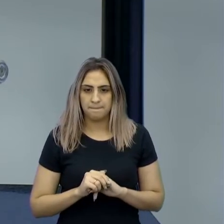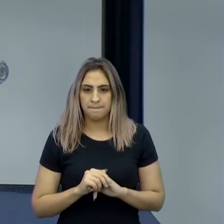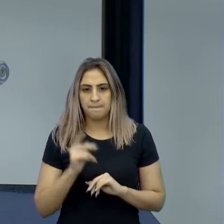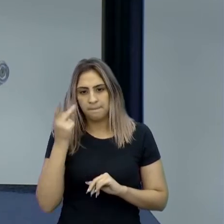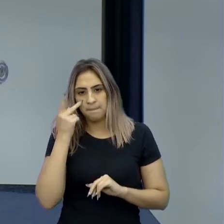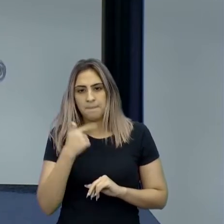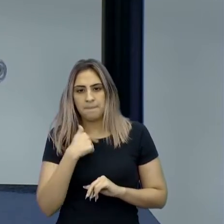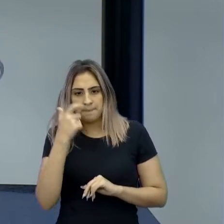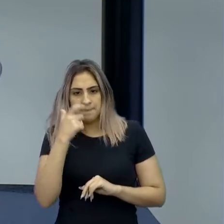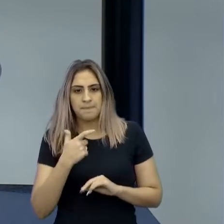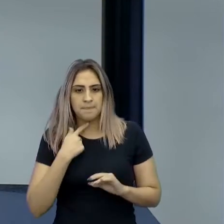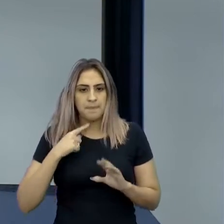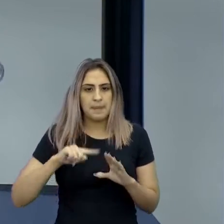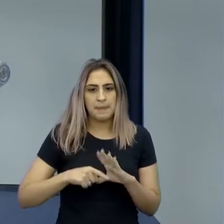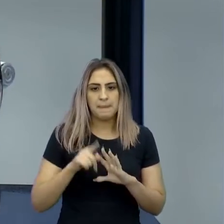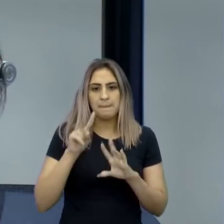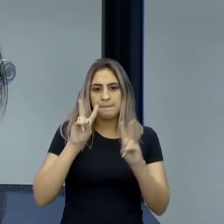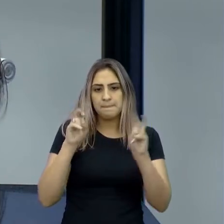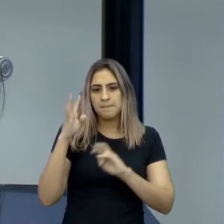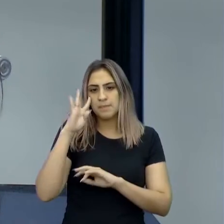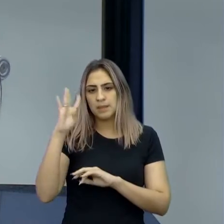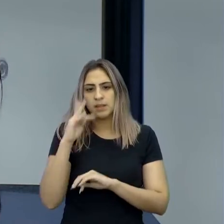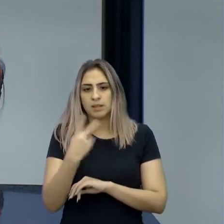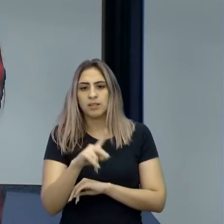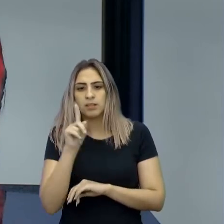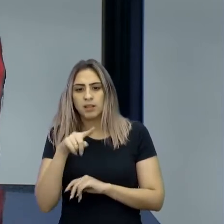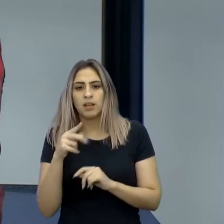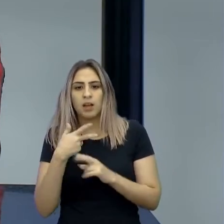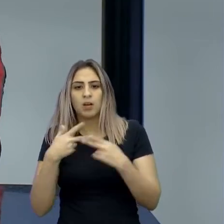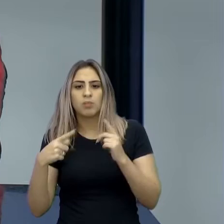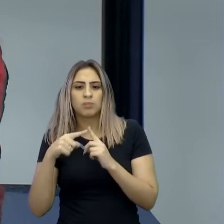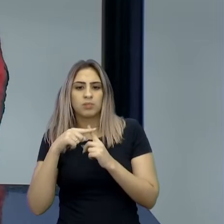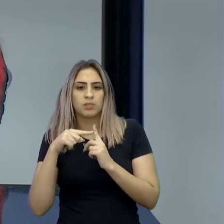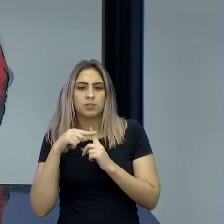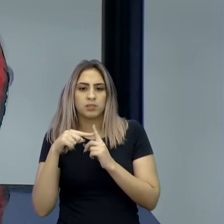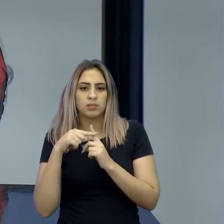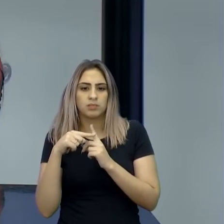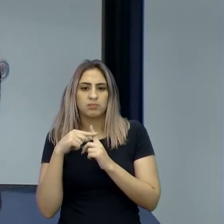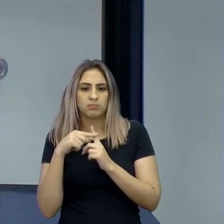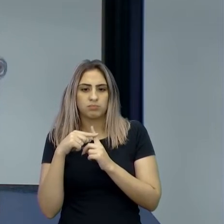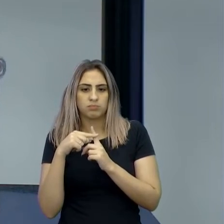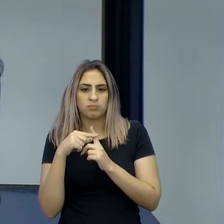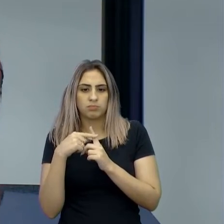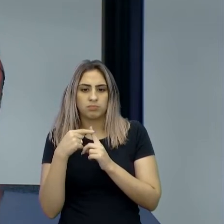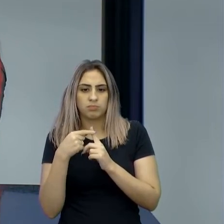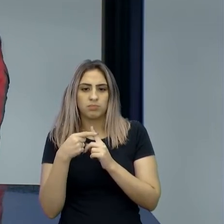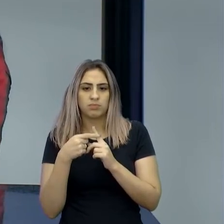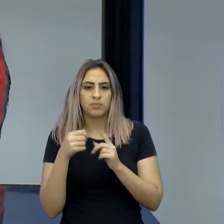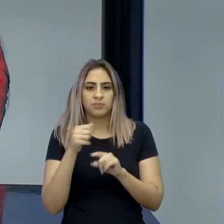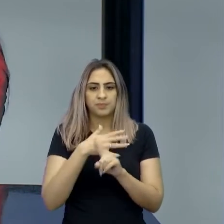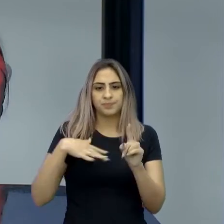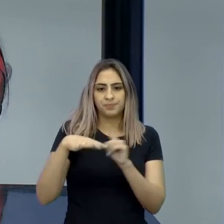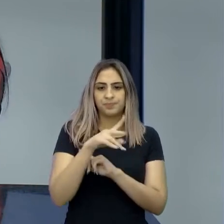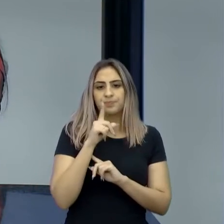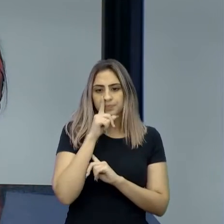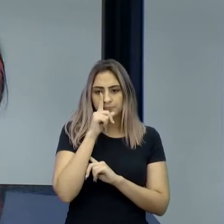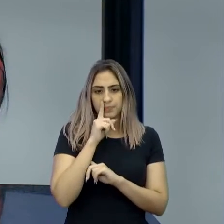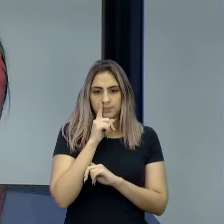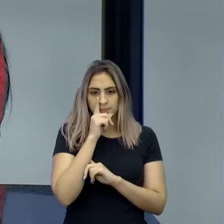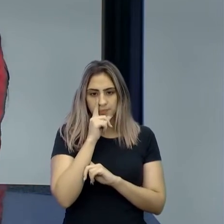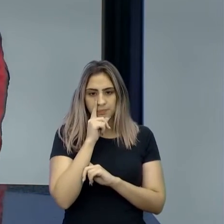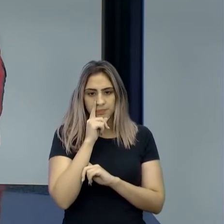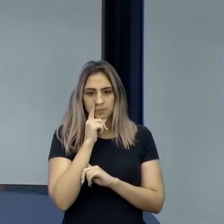mim, assim, me aprofundar na teoria dele foi muito positivo. Então, eu trabalhei, por exemplo, com eles Sociedade de Risco, do Ulrich